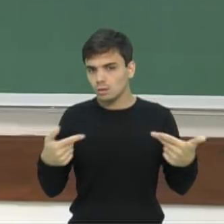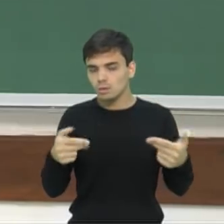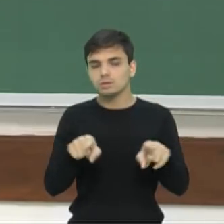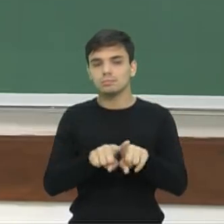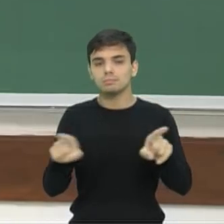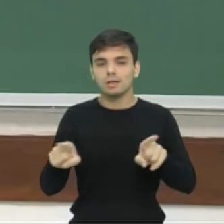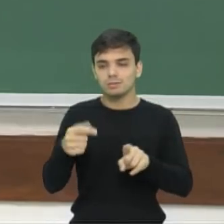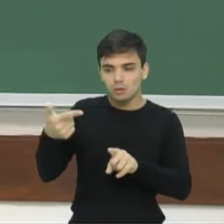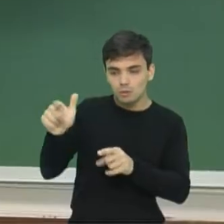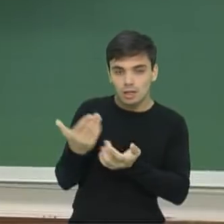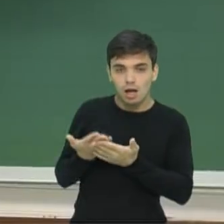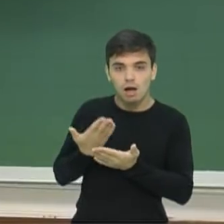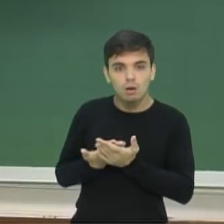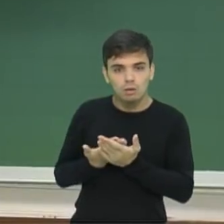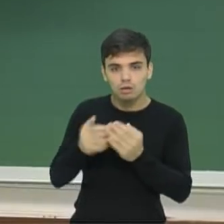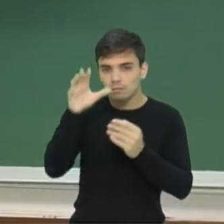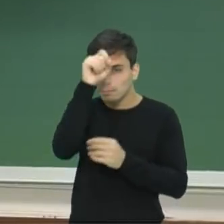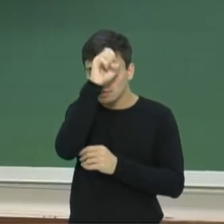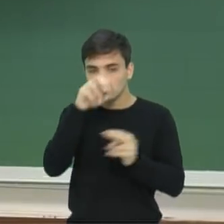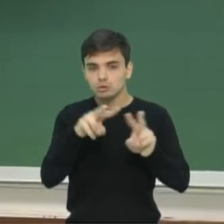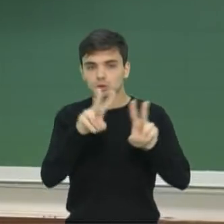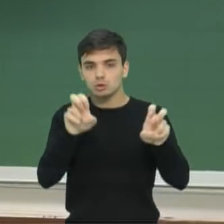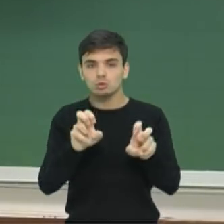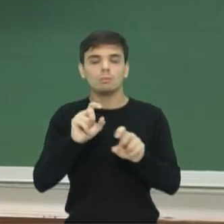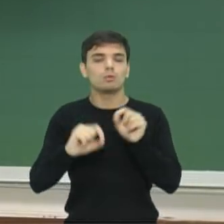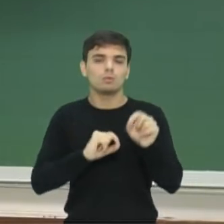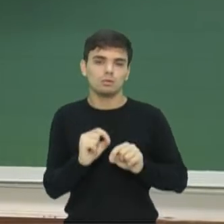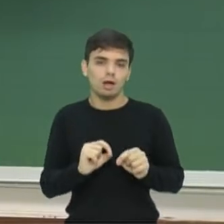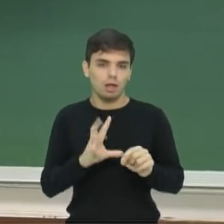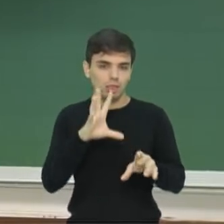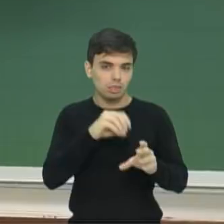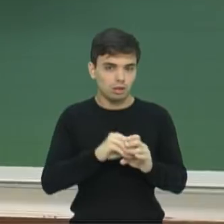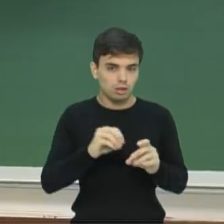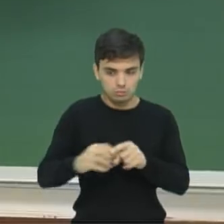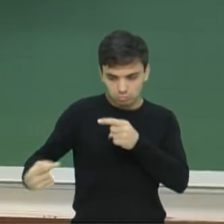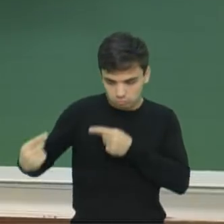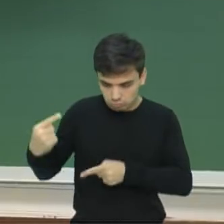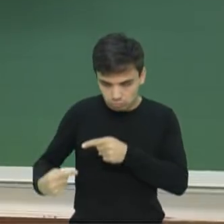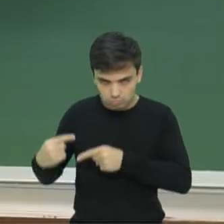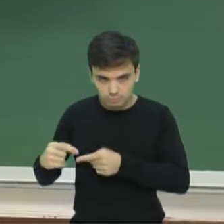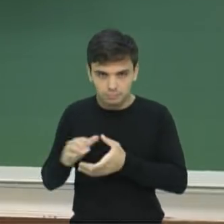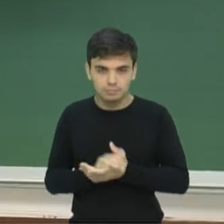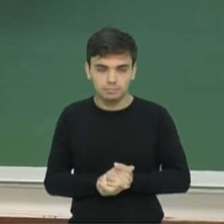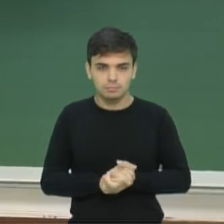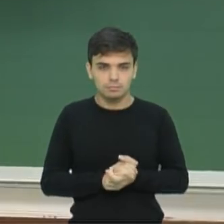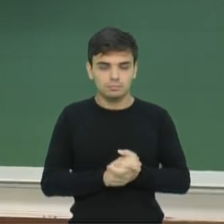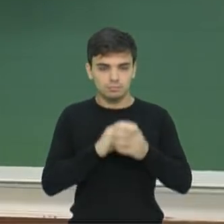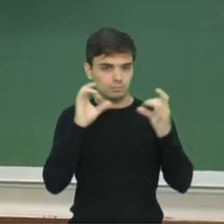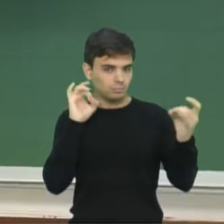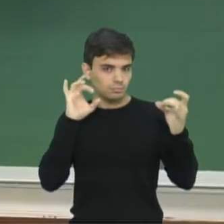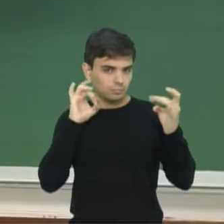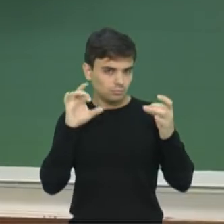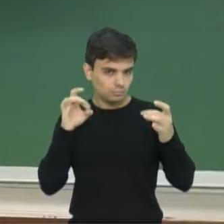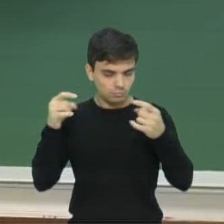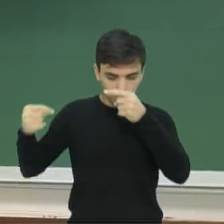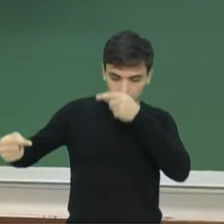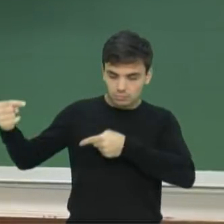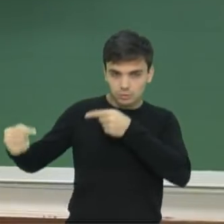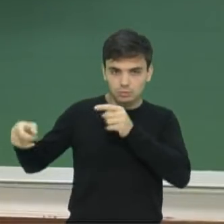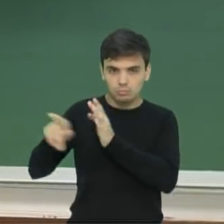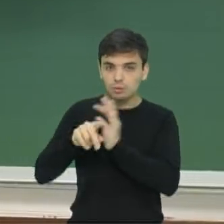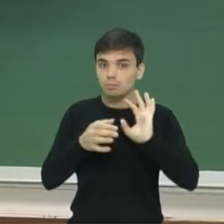aula que vem nós vamos trabalhar o judô especificamente dentro da competição, mais específico ainda dentro da competição